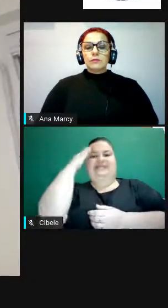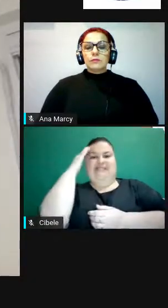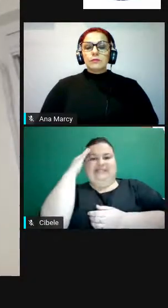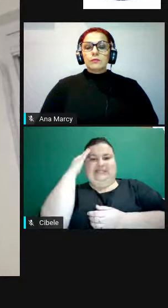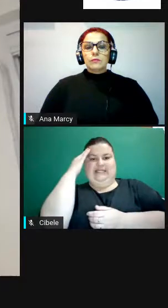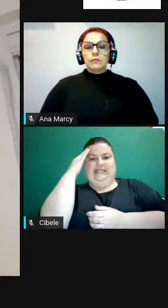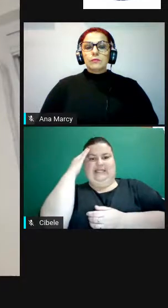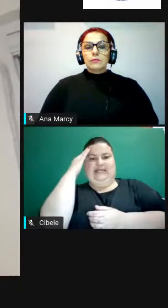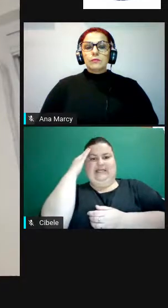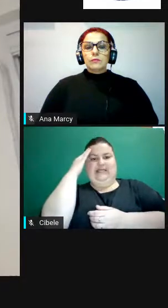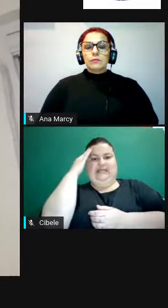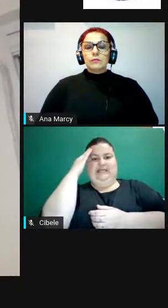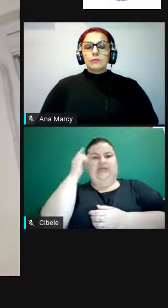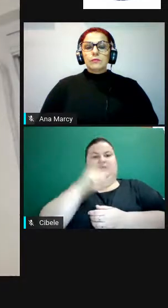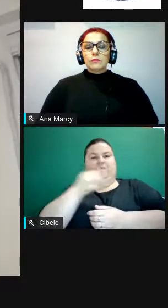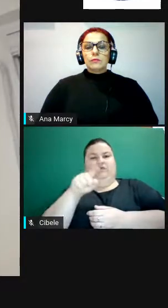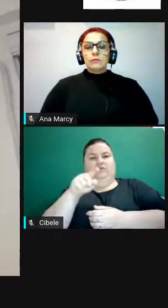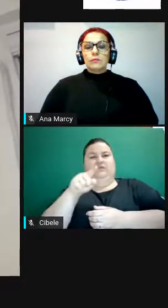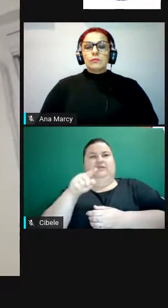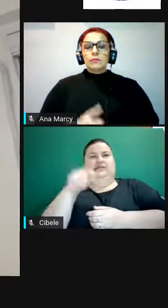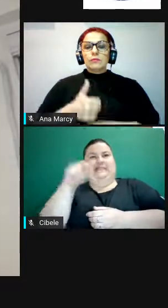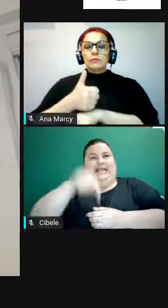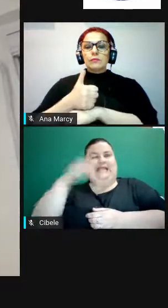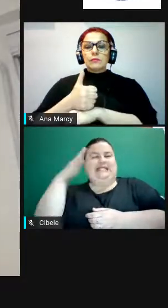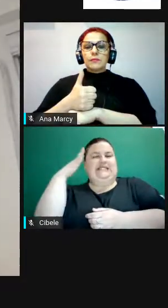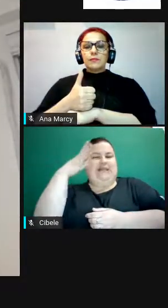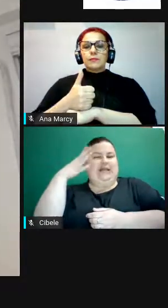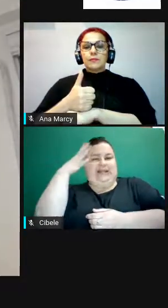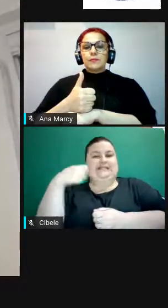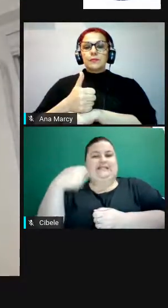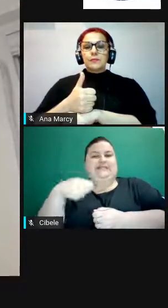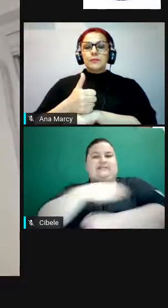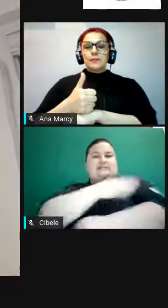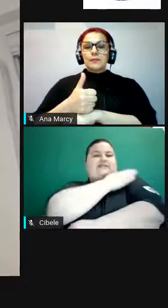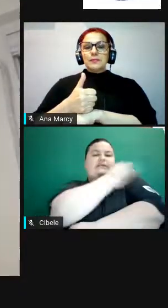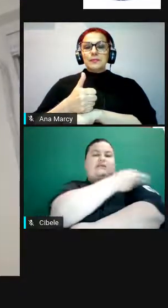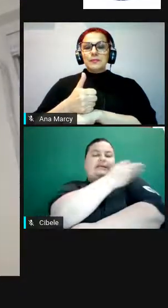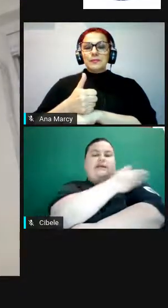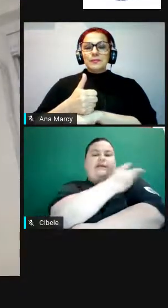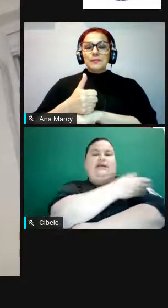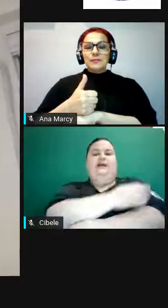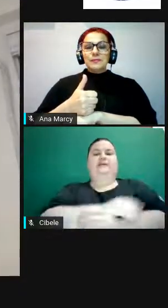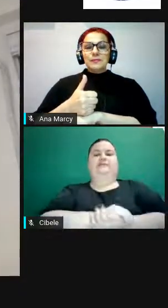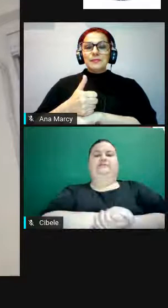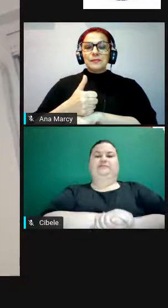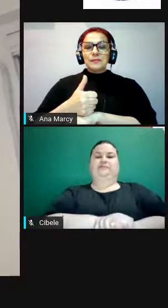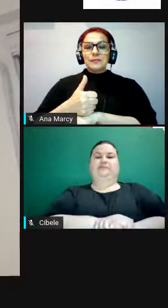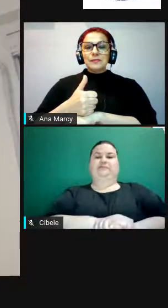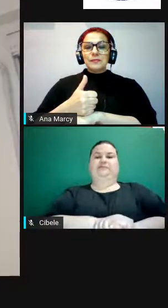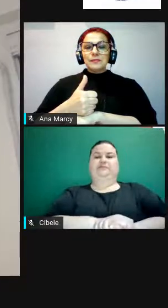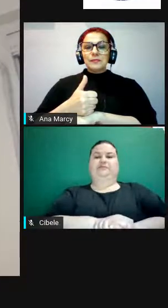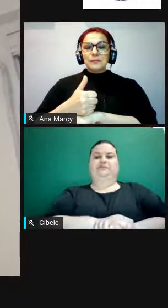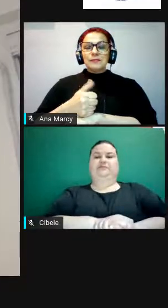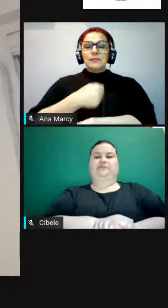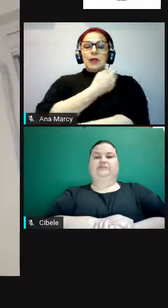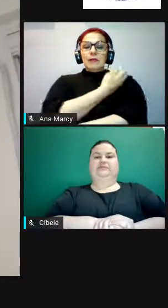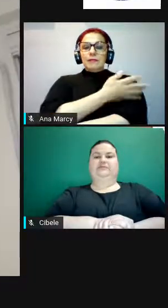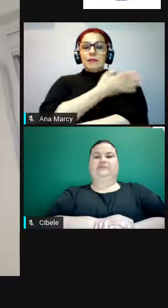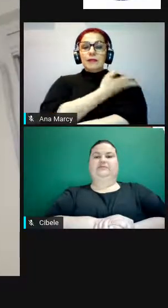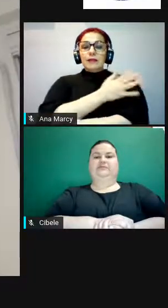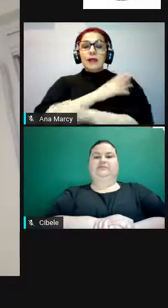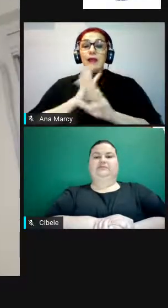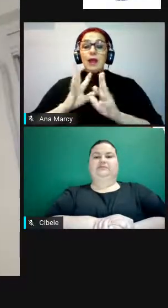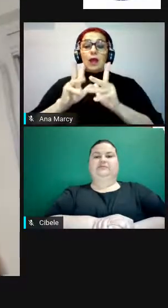gostaria que vocês levassem dessa palestra é que a gente tem que treinar a nossa os nossos olhos e treinar a nossa mente